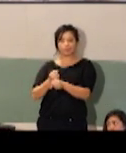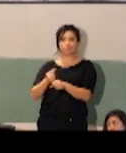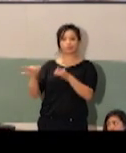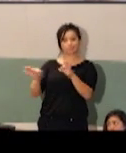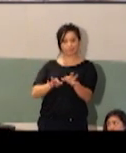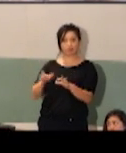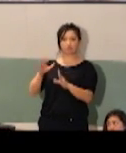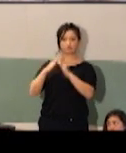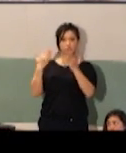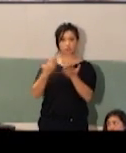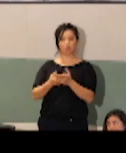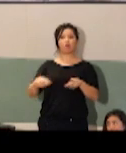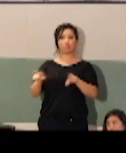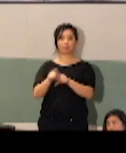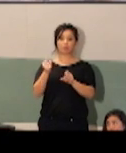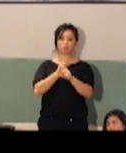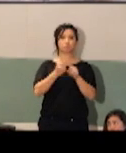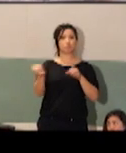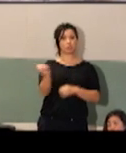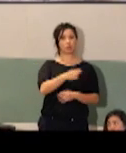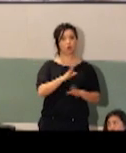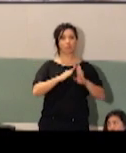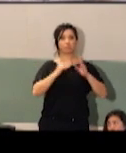e instituições de ensino?